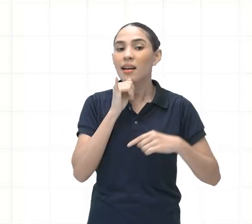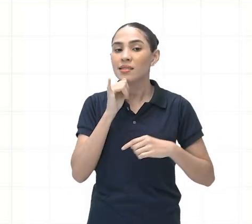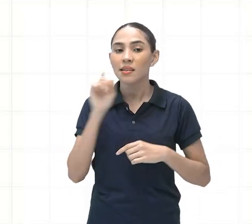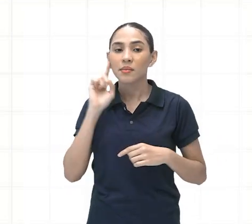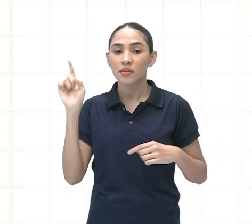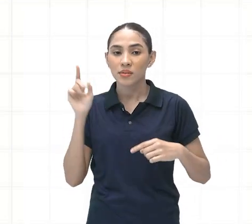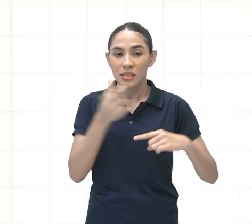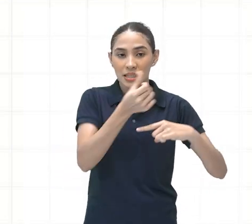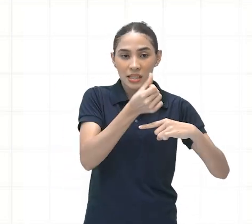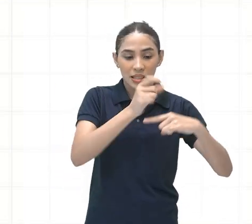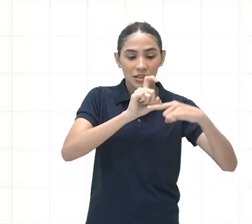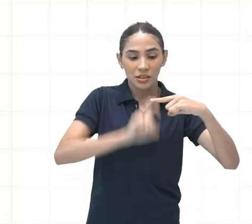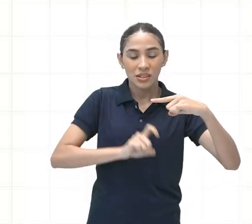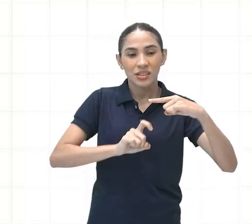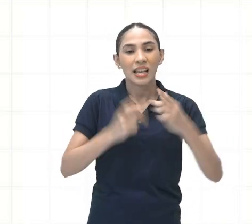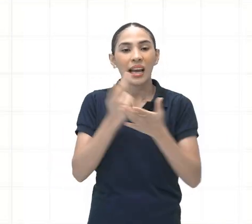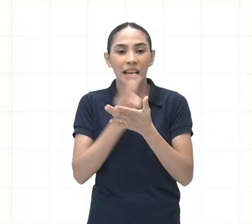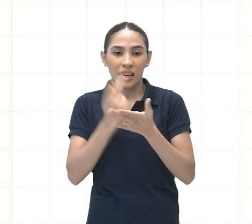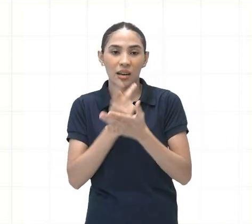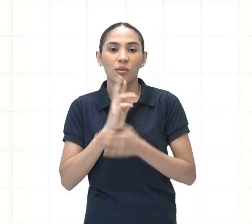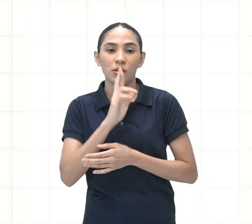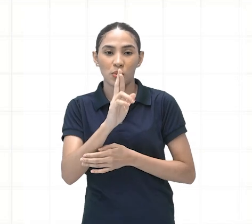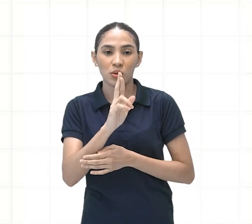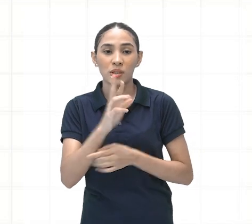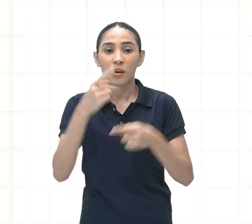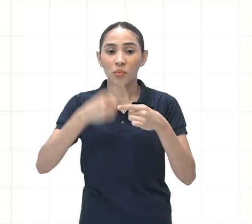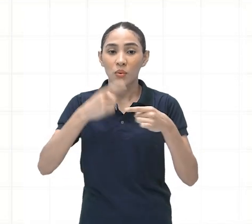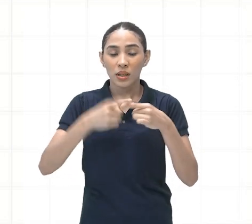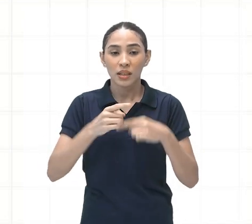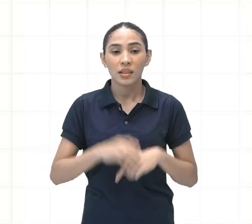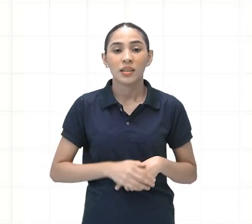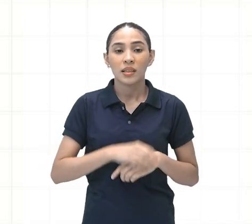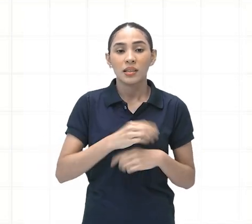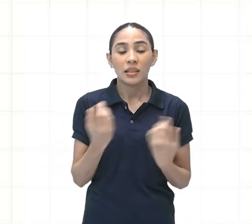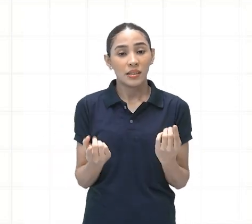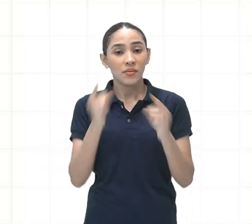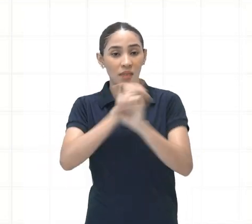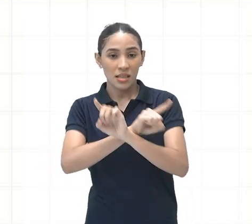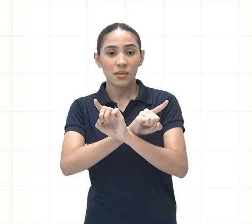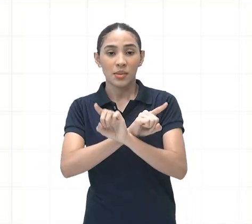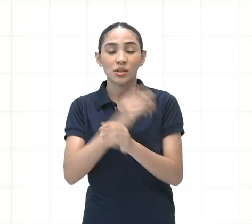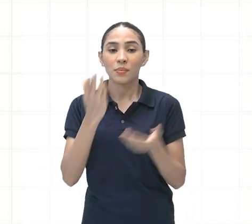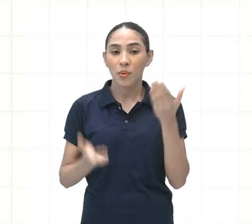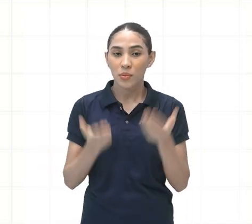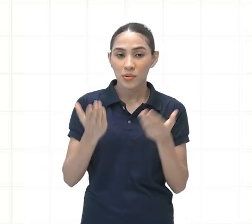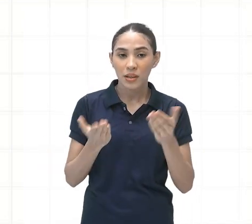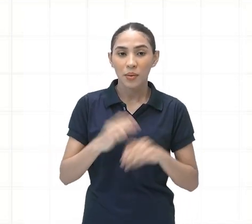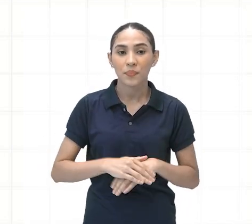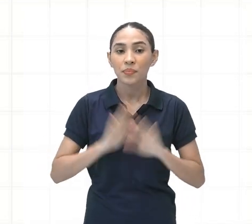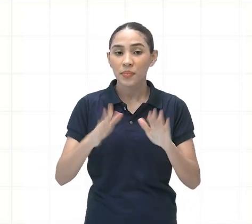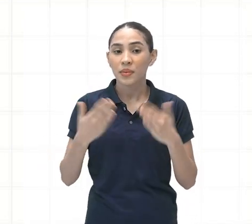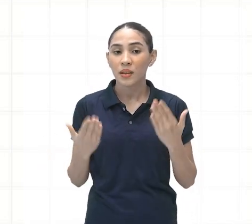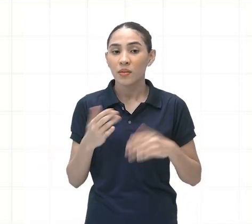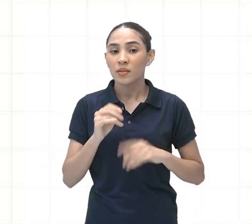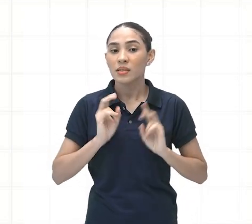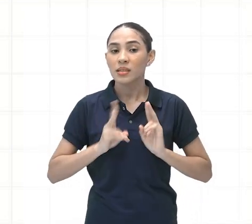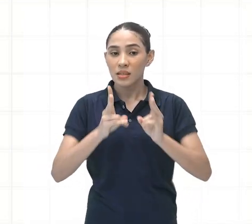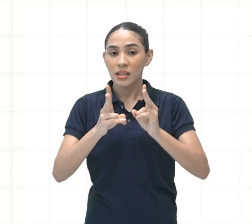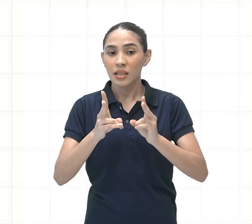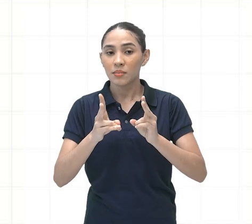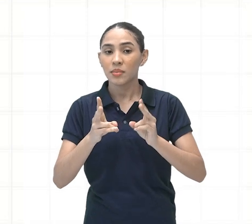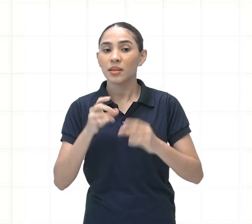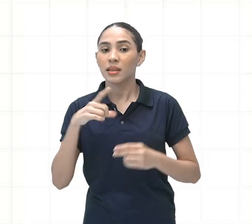a tendência era de errar o valor, porque as grandezas elas são inversamente proporcionais. Então, sempre que eu